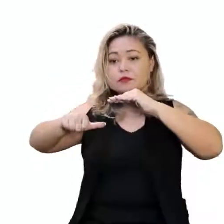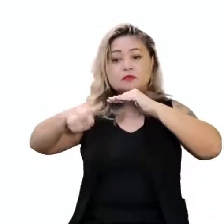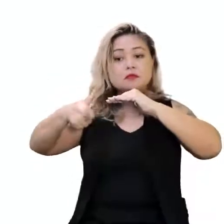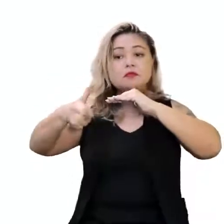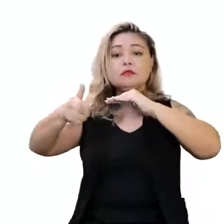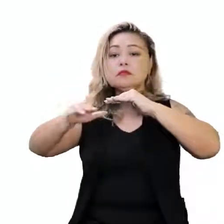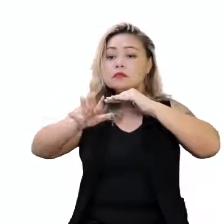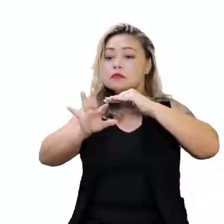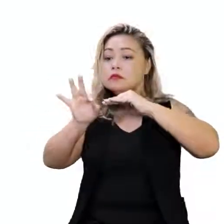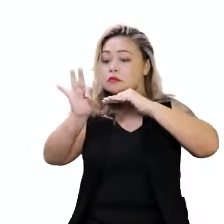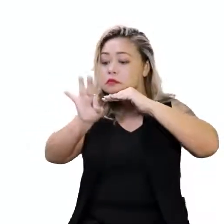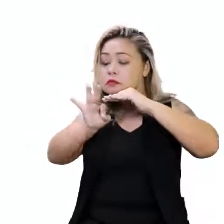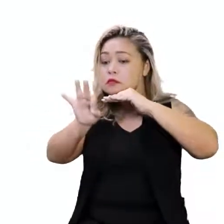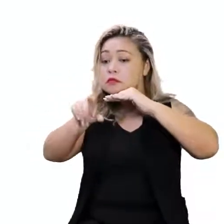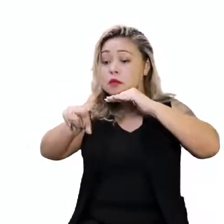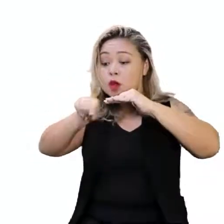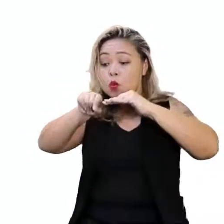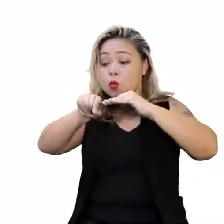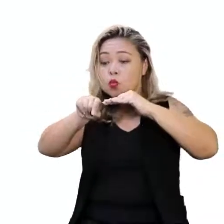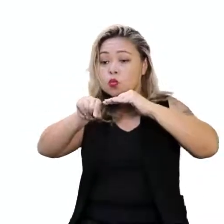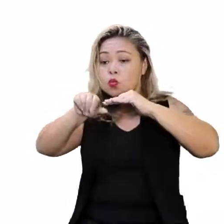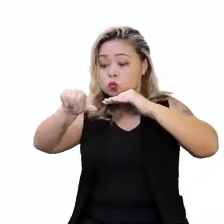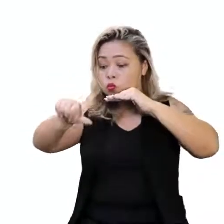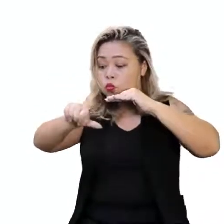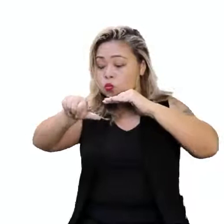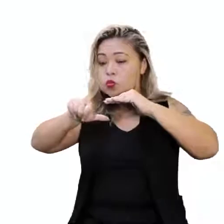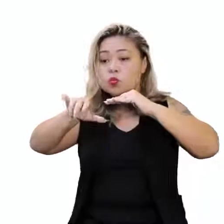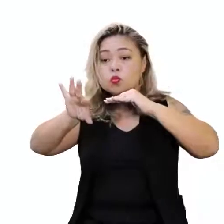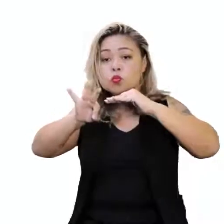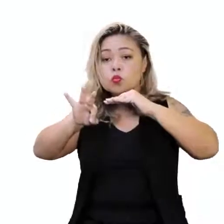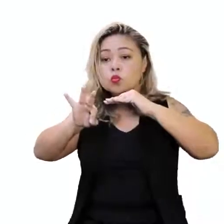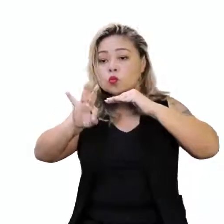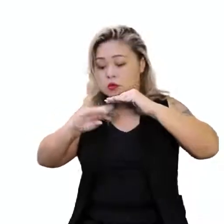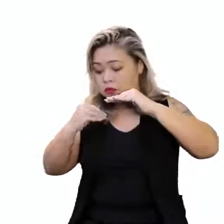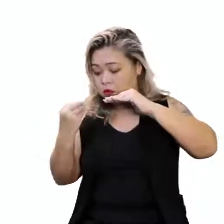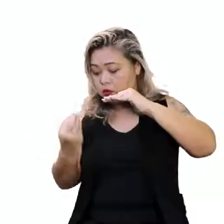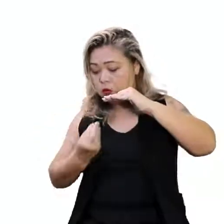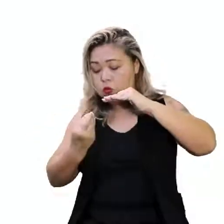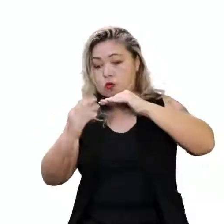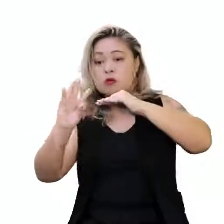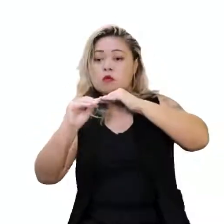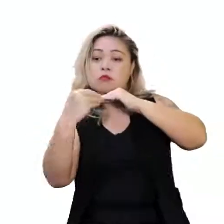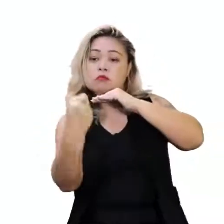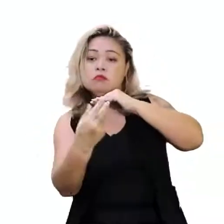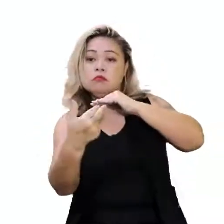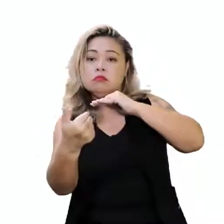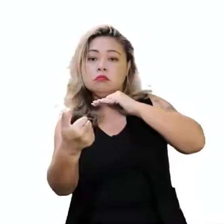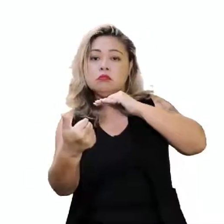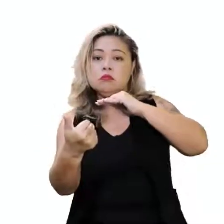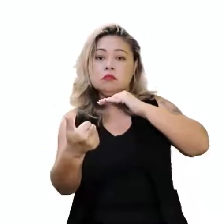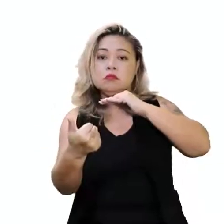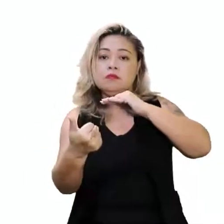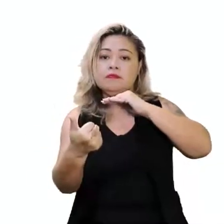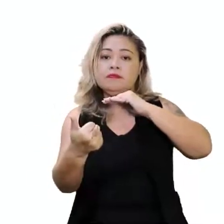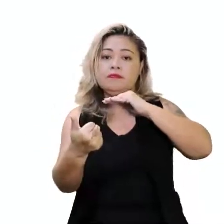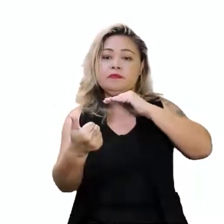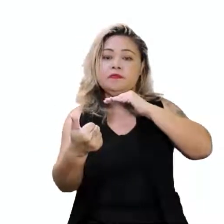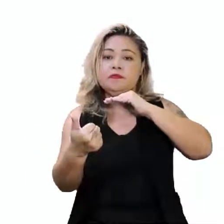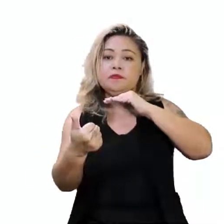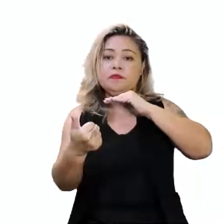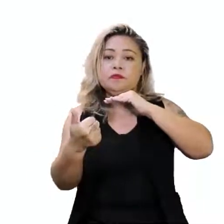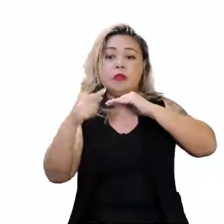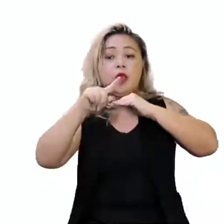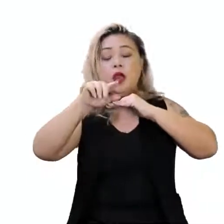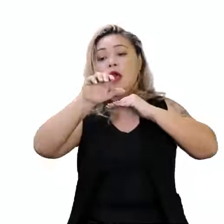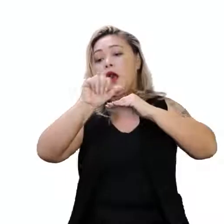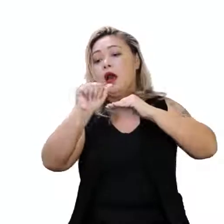vão selecionando, elas vão se tornando cada vez mais homogêneas, né? E aí, aqui, quando a gente tem isso aqui, ó,